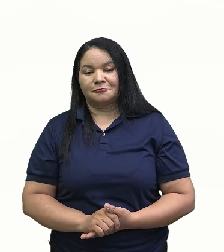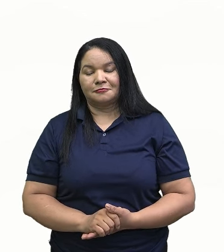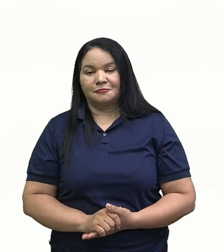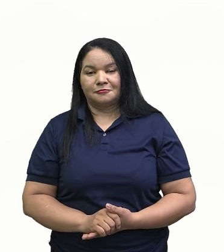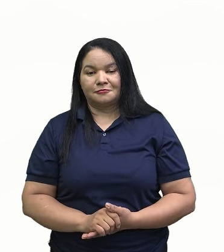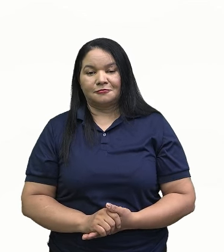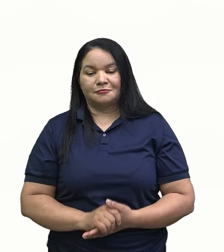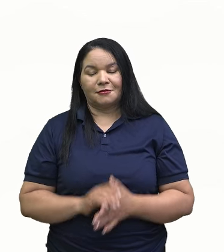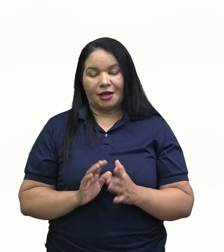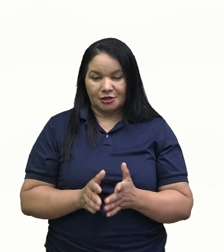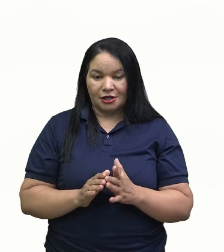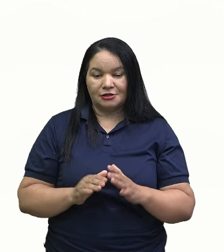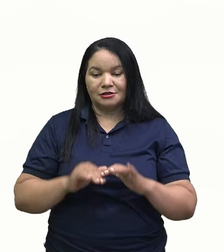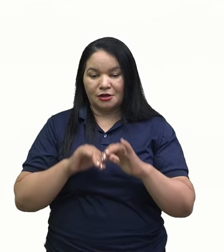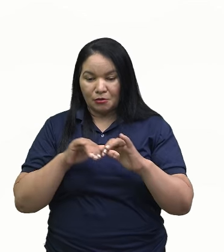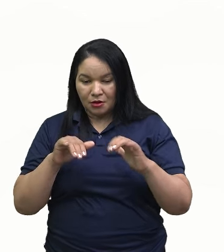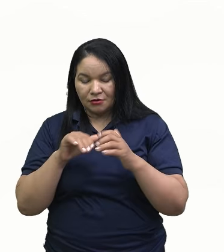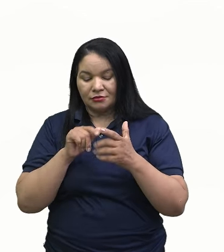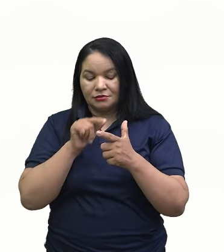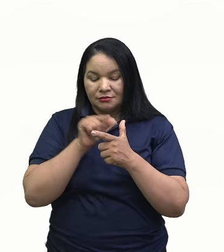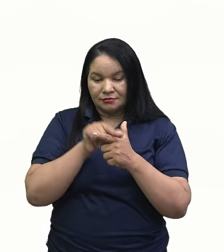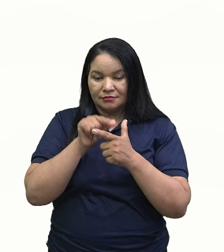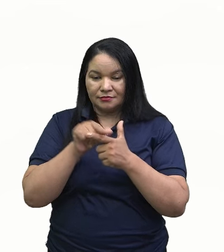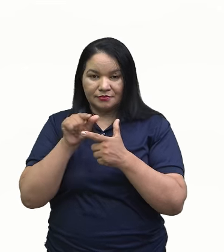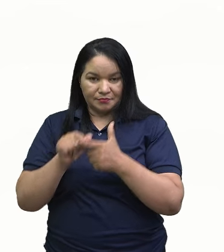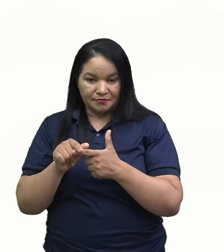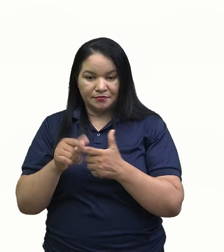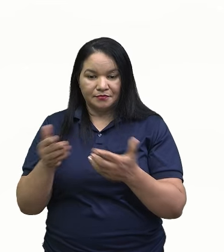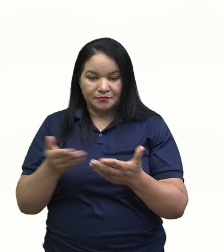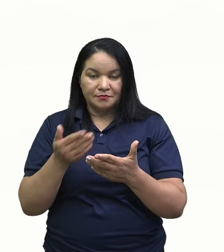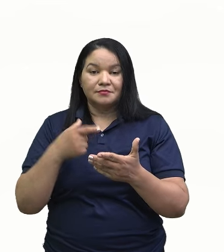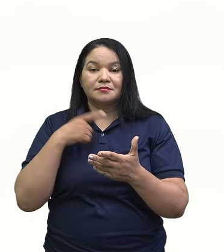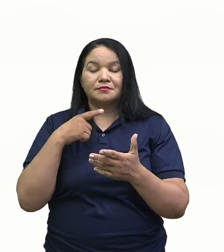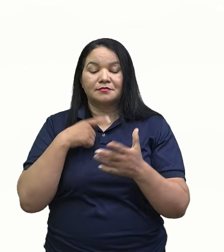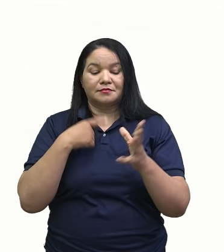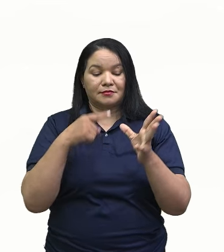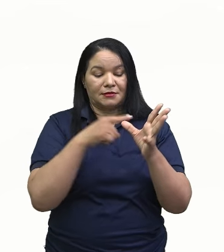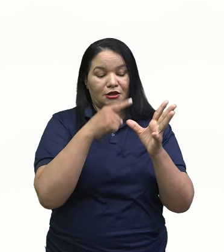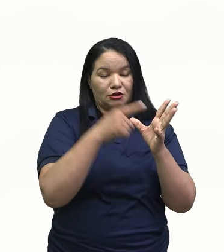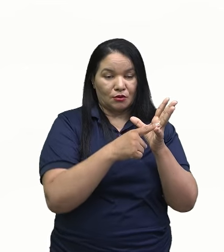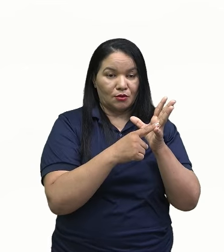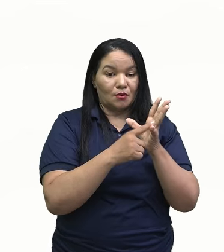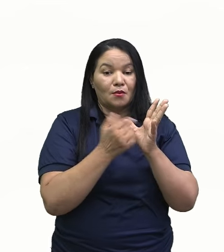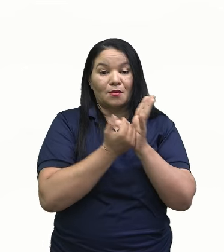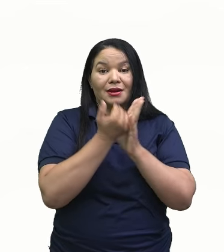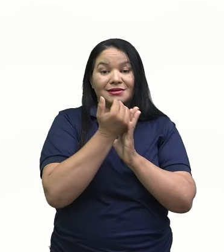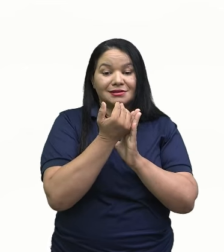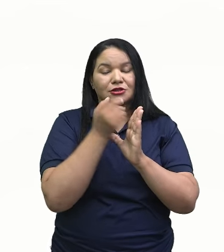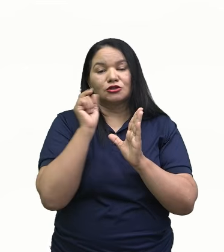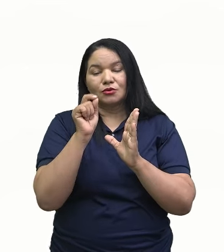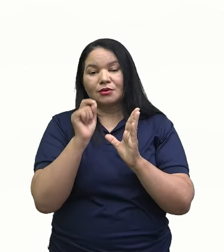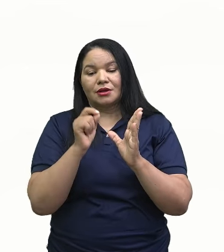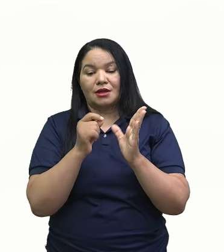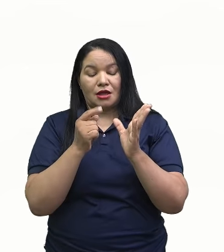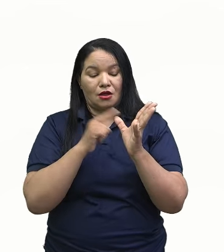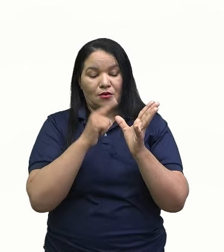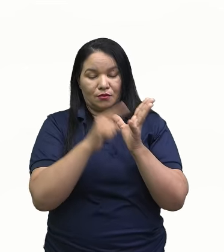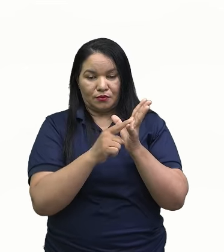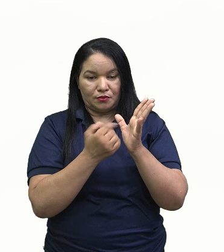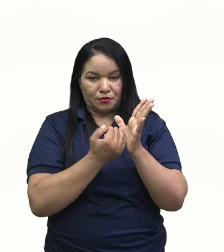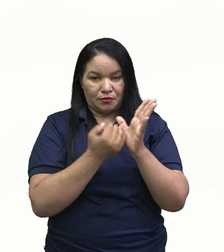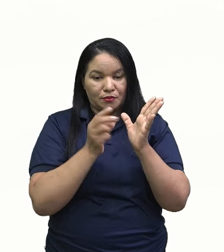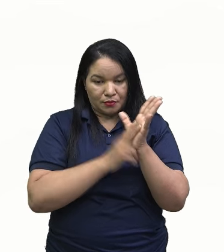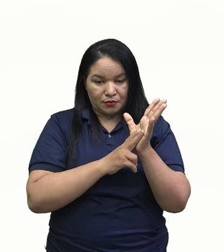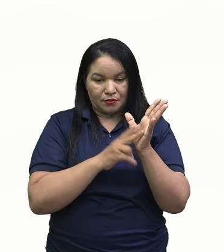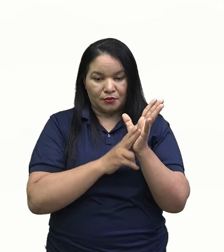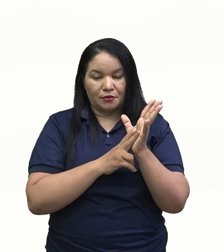Ok? Perceba que eu tenho um ditongo crescente. O que isso significa? Eu começo com um som fraco